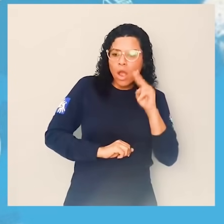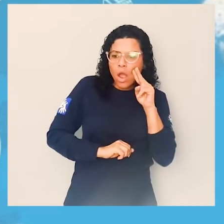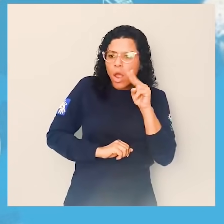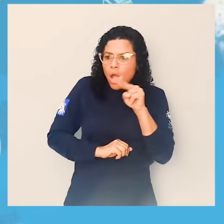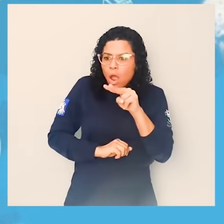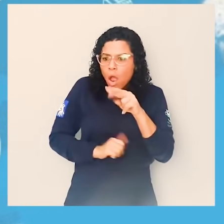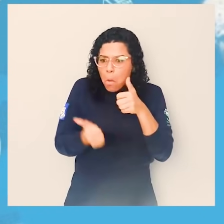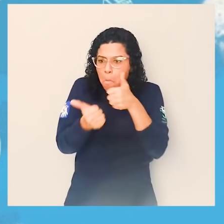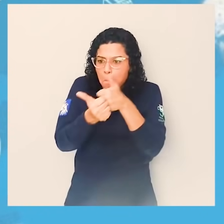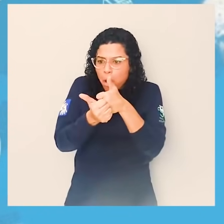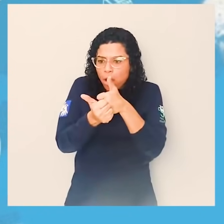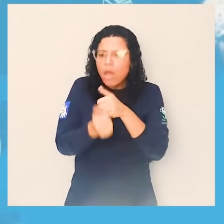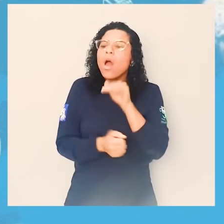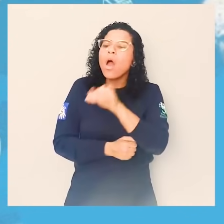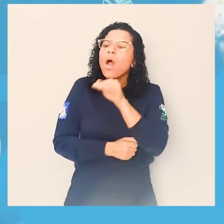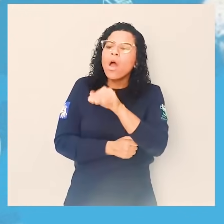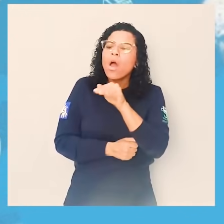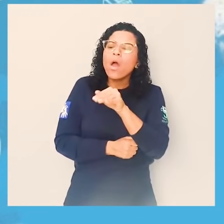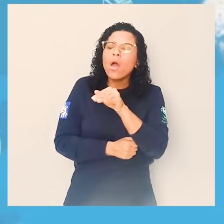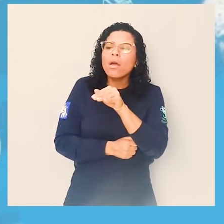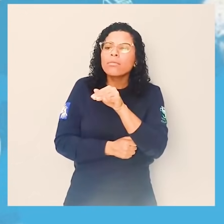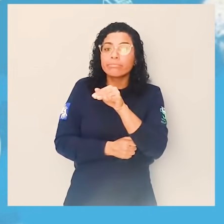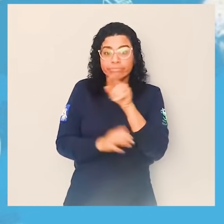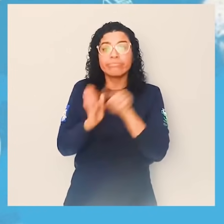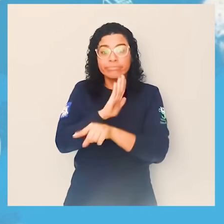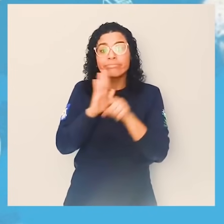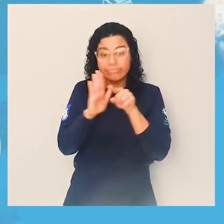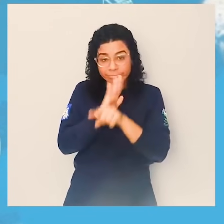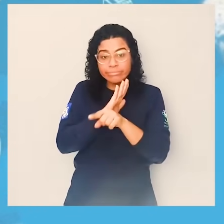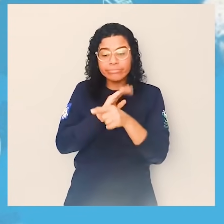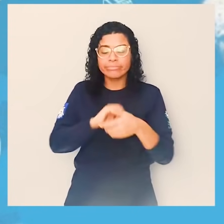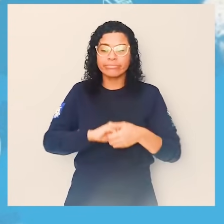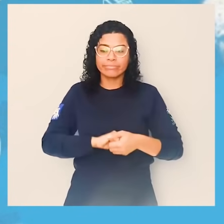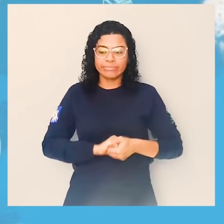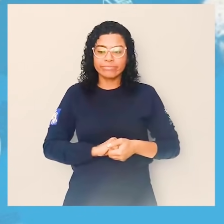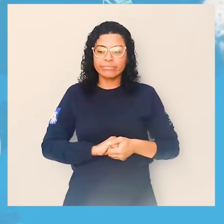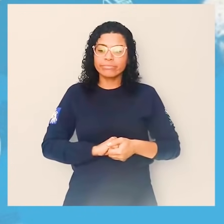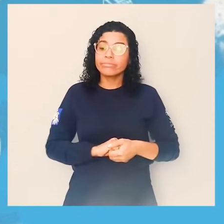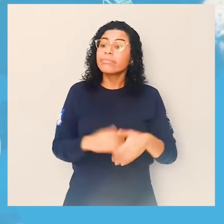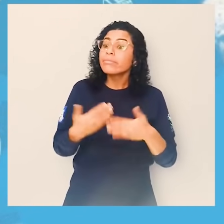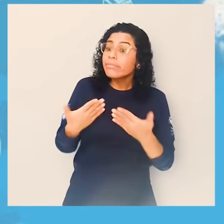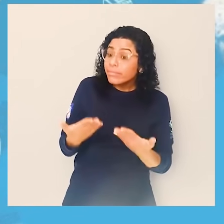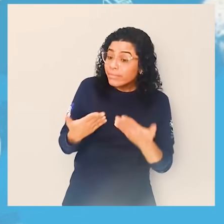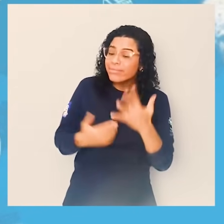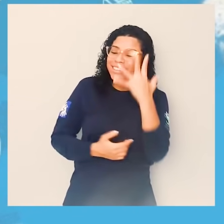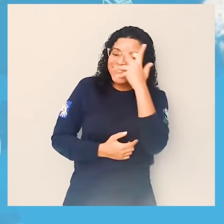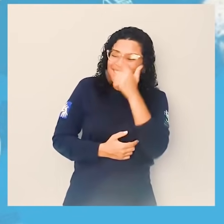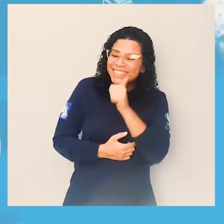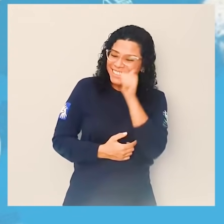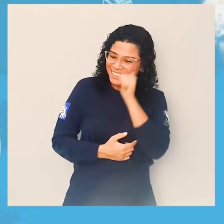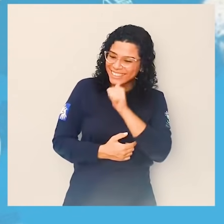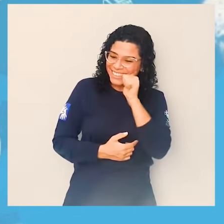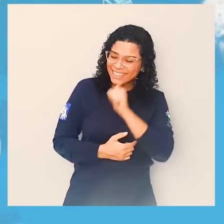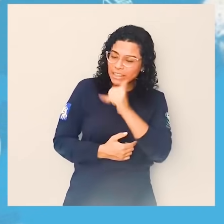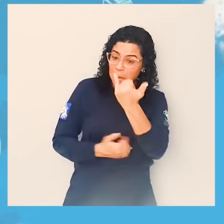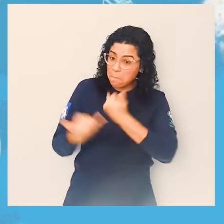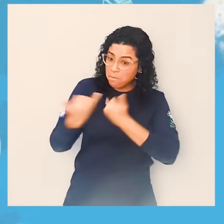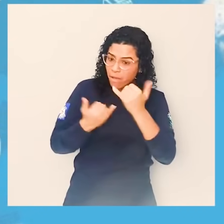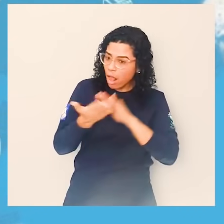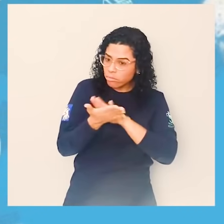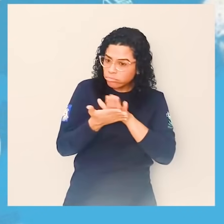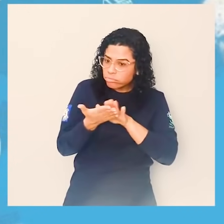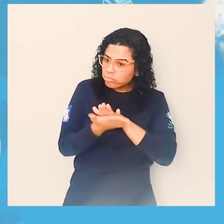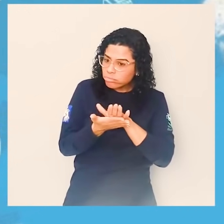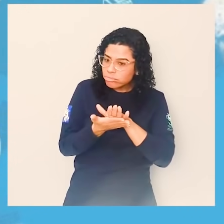da menina, parou perto dela e perguntou, com uma vozinha toda macia: "Então, linda menina, não vai me